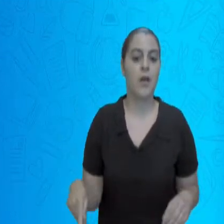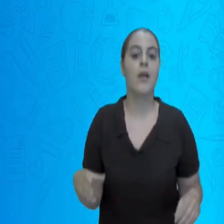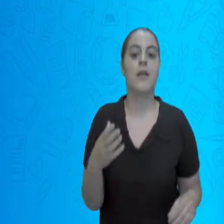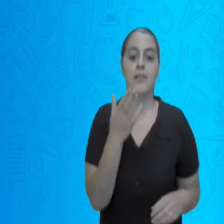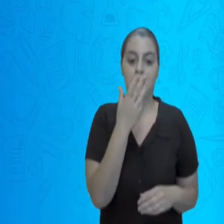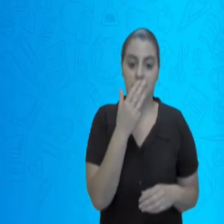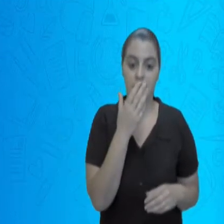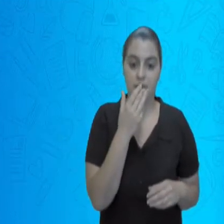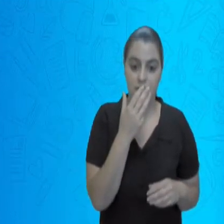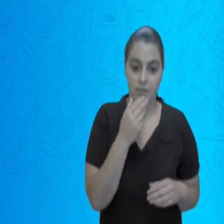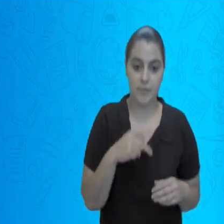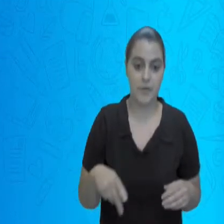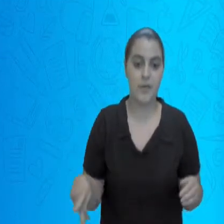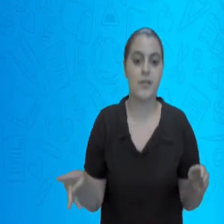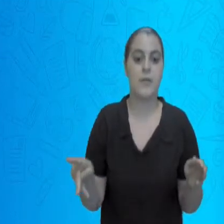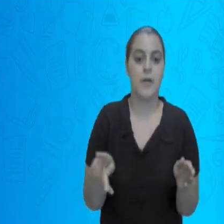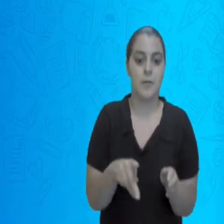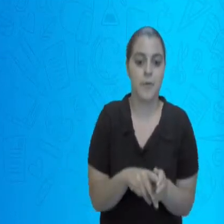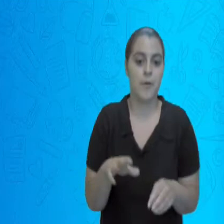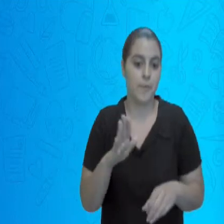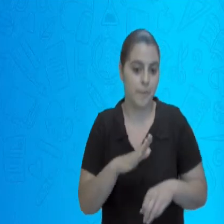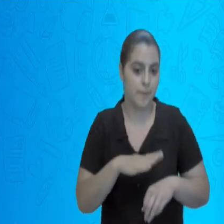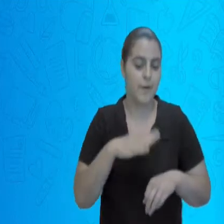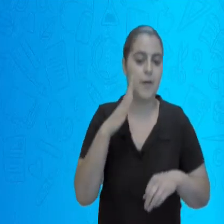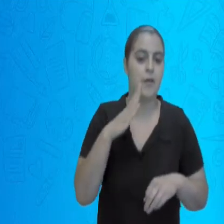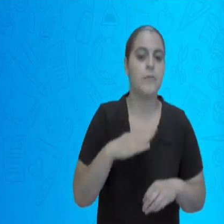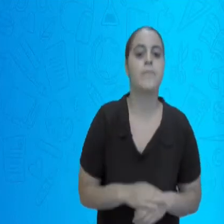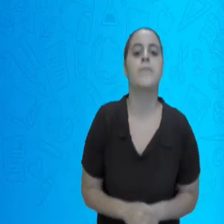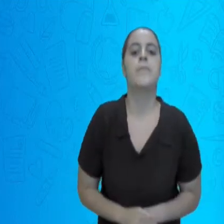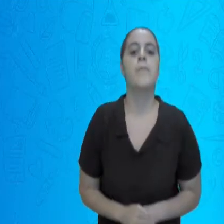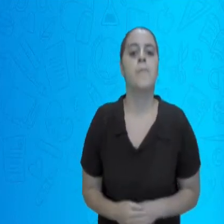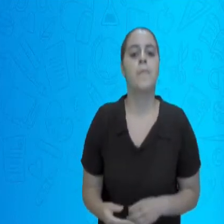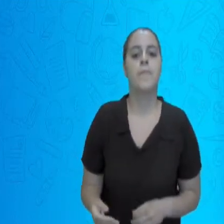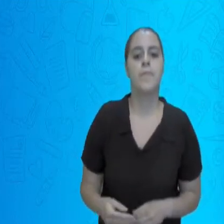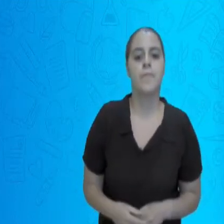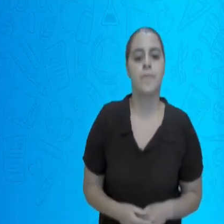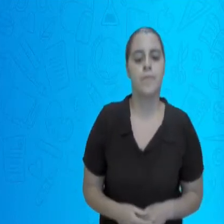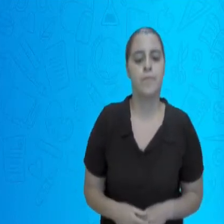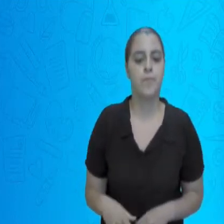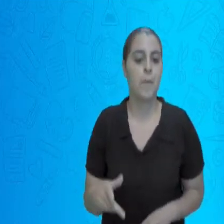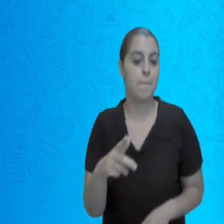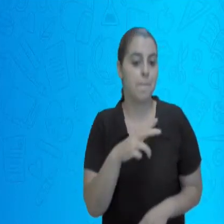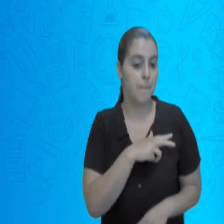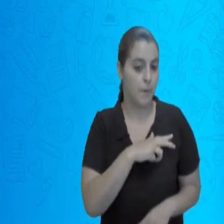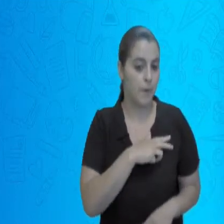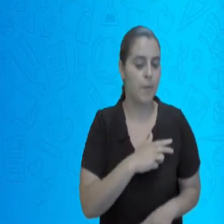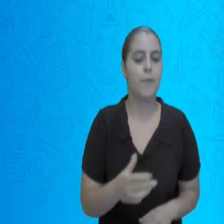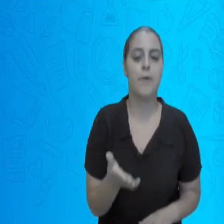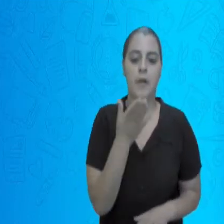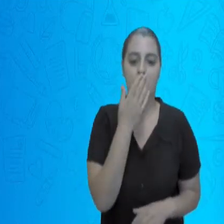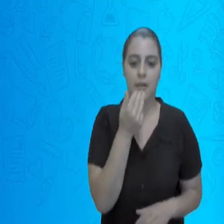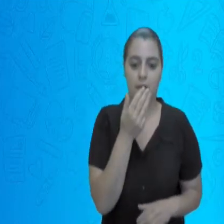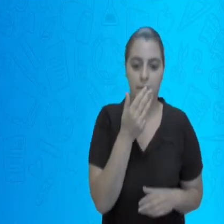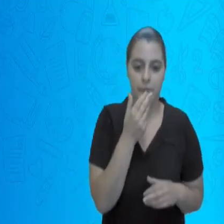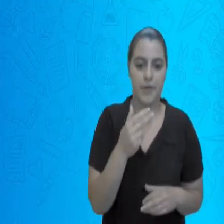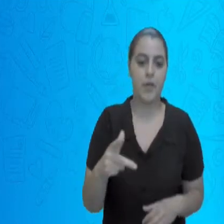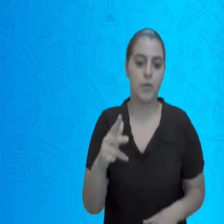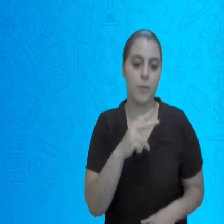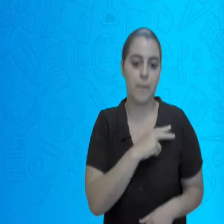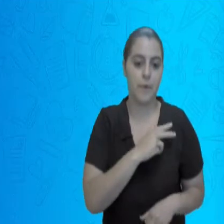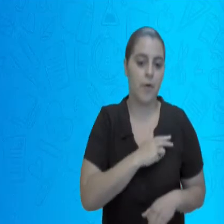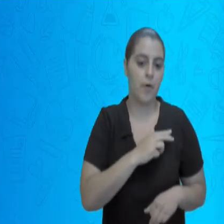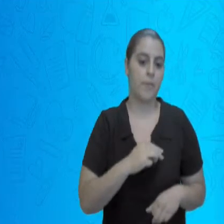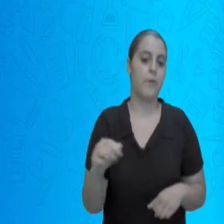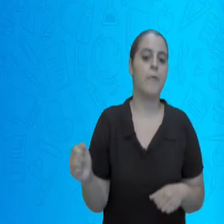palavra é diferente da outra. Se o heterótrofo é aquele que tem alimentação vasta, ele faz alimento de